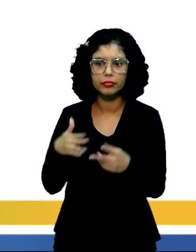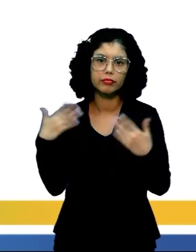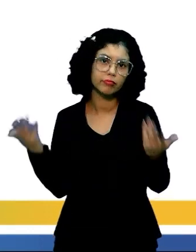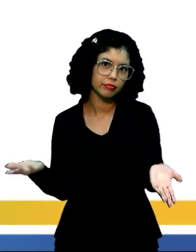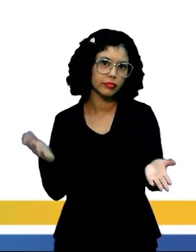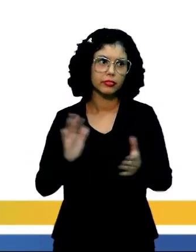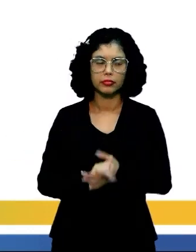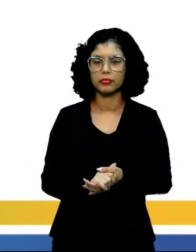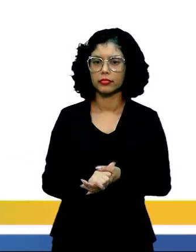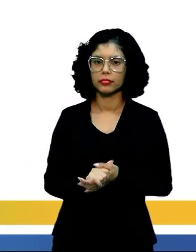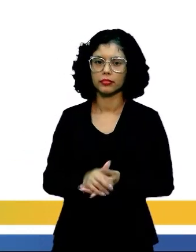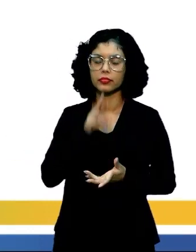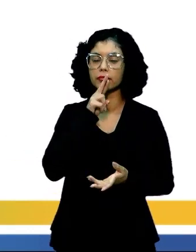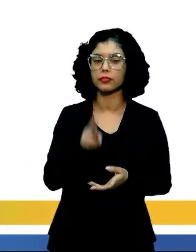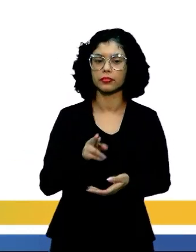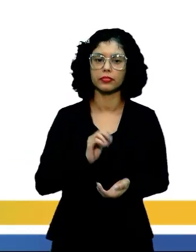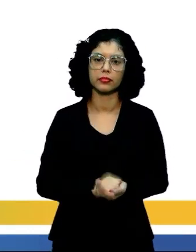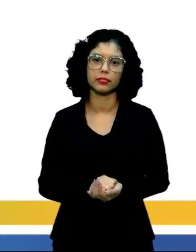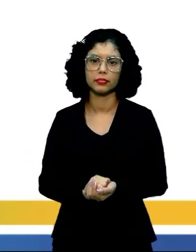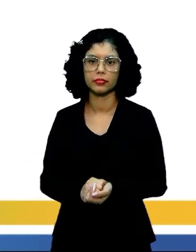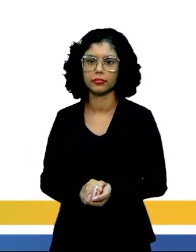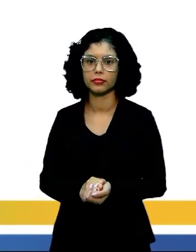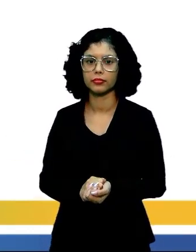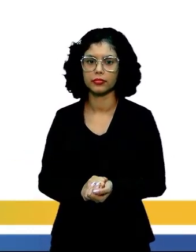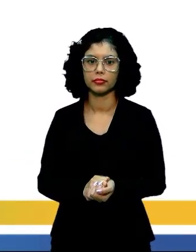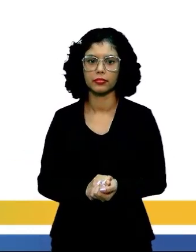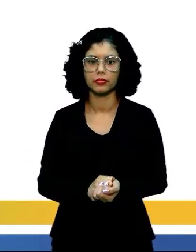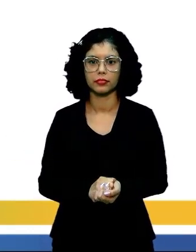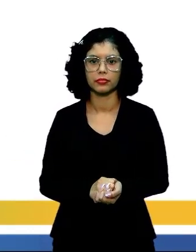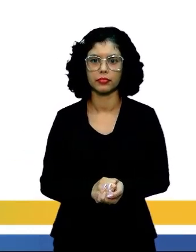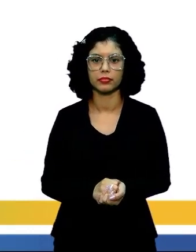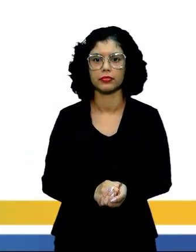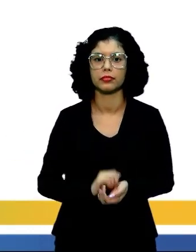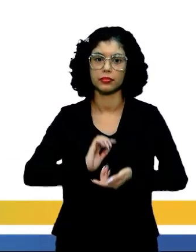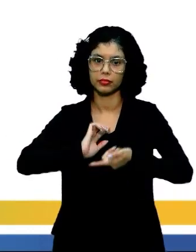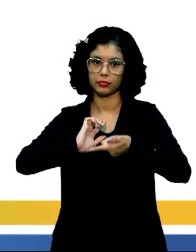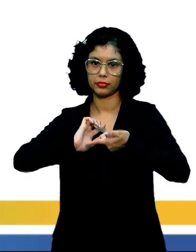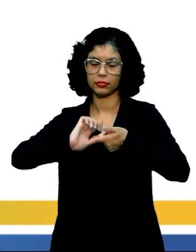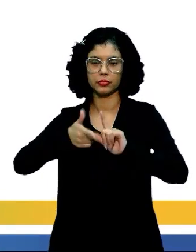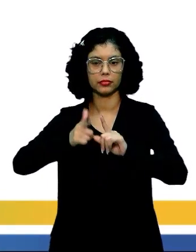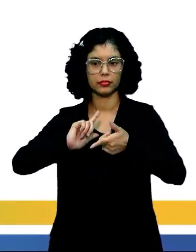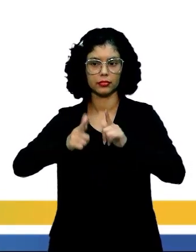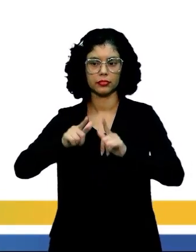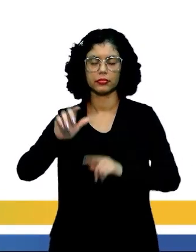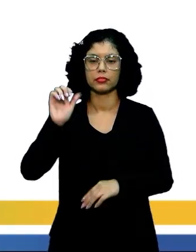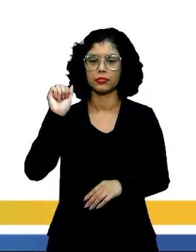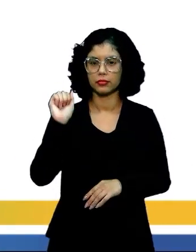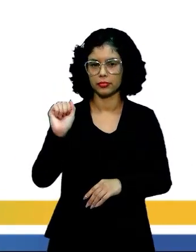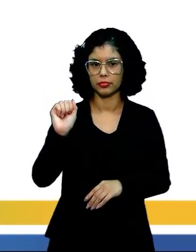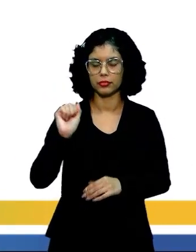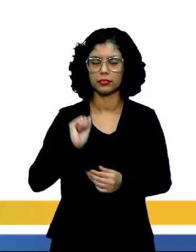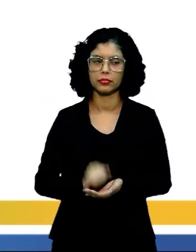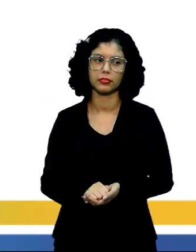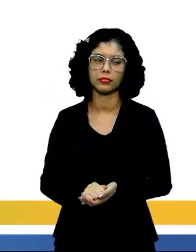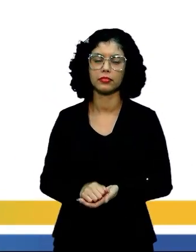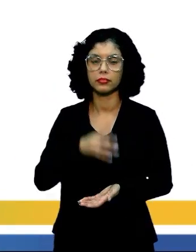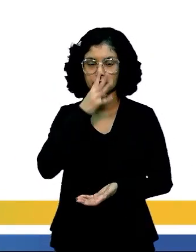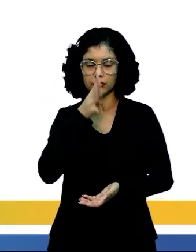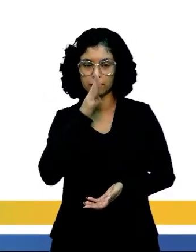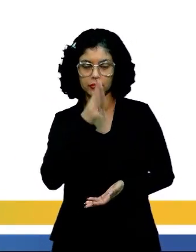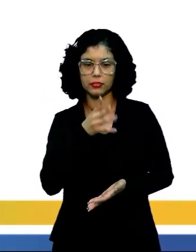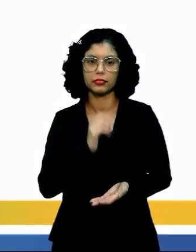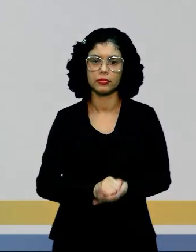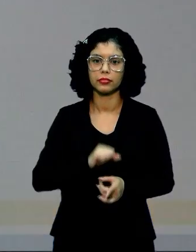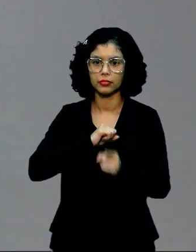interpretação. Então, a resposta, ela chega a ser óbvia, né? Então, a resposta correta, letra A, eu tenho uma